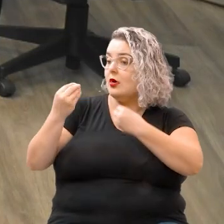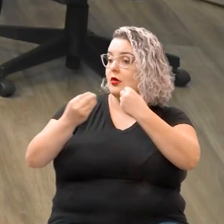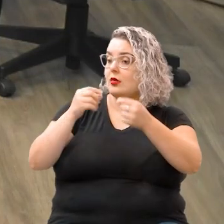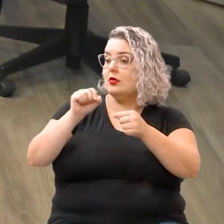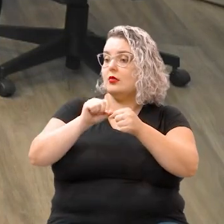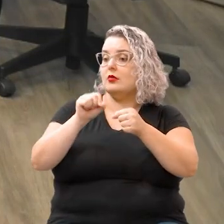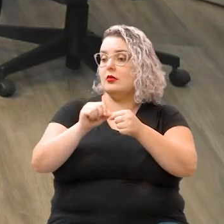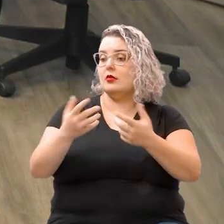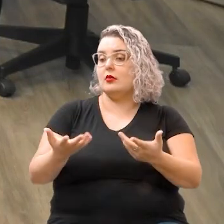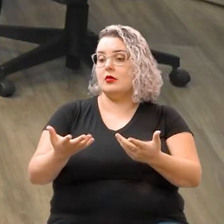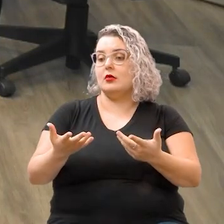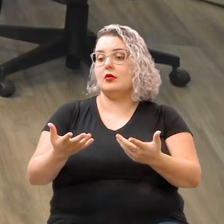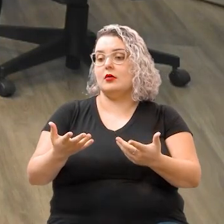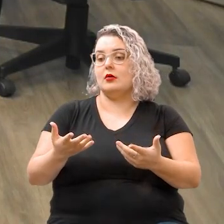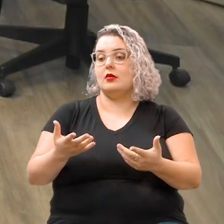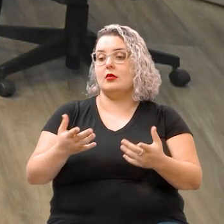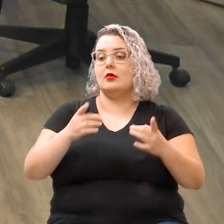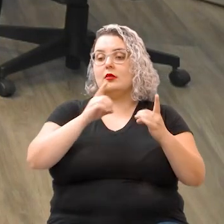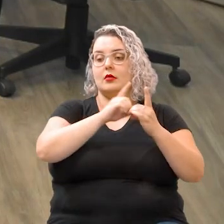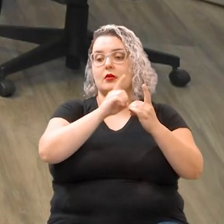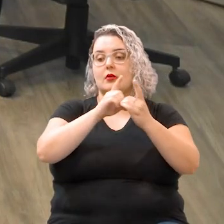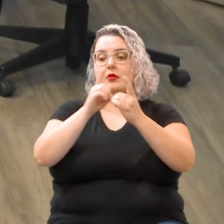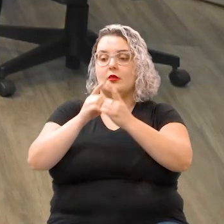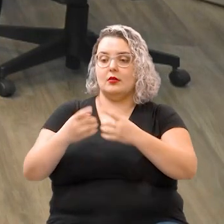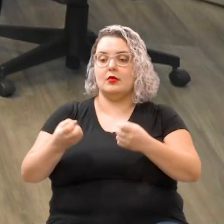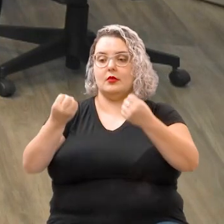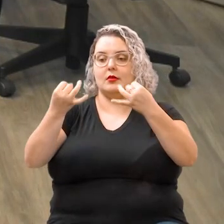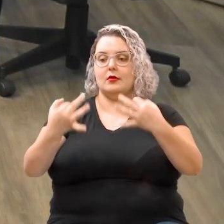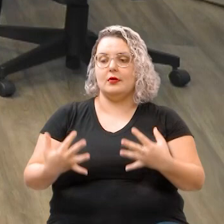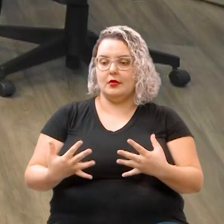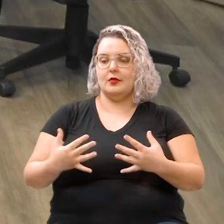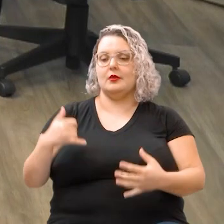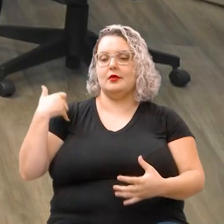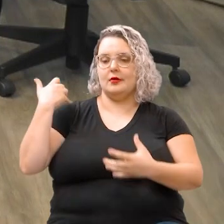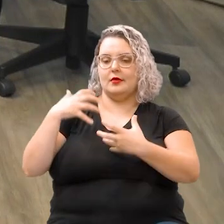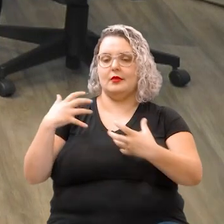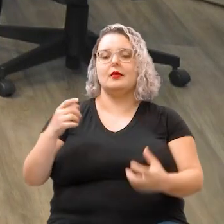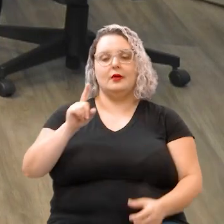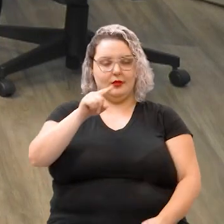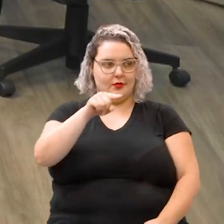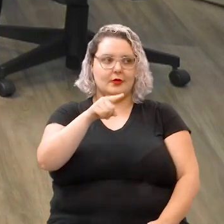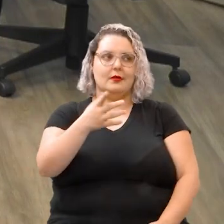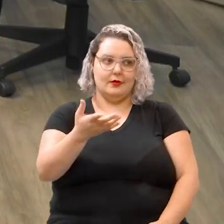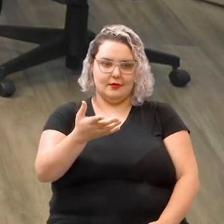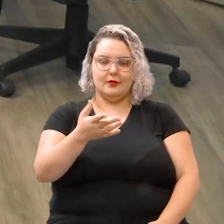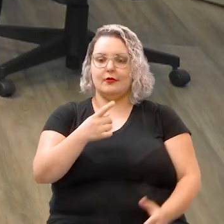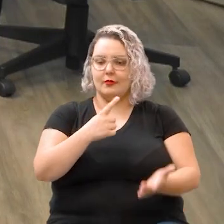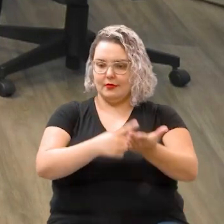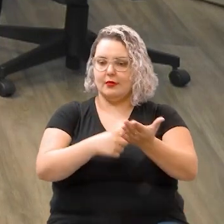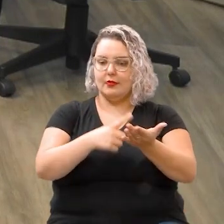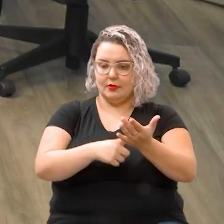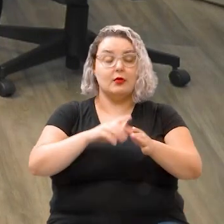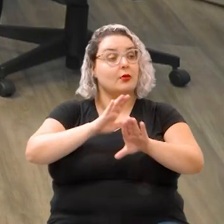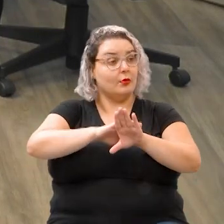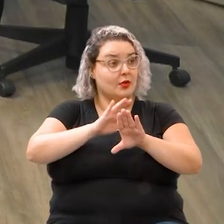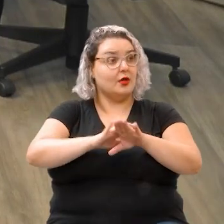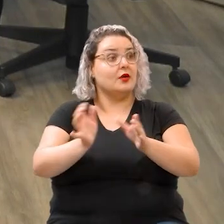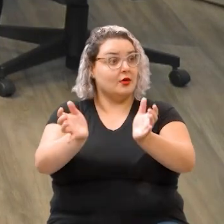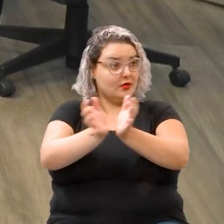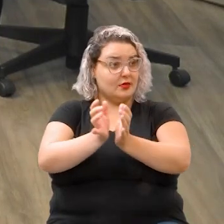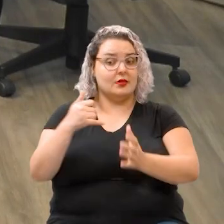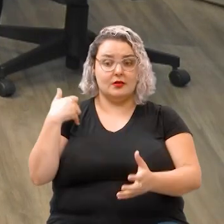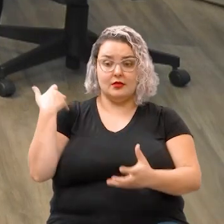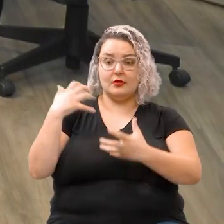faço para chegar até você para instruir meus idosos. Vamos marcar aí uma atividade da Comissão